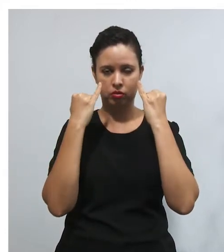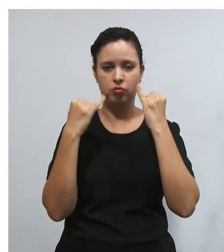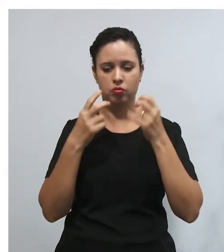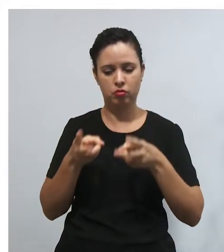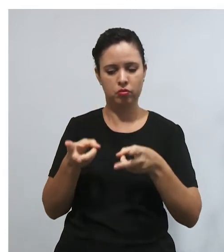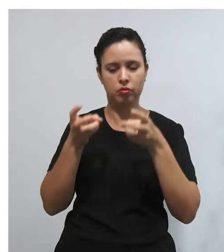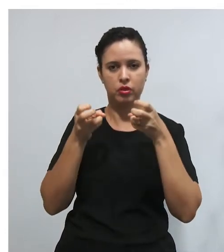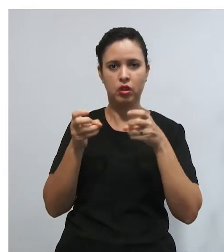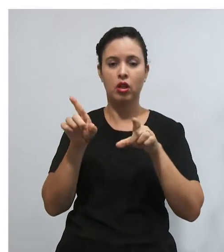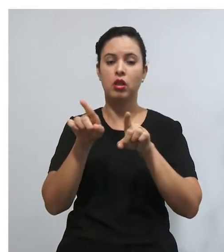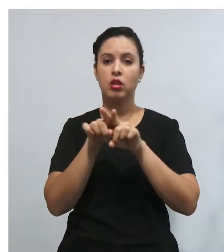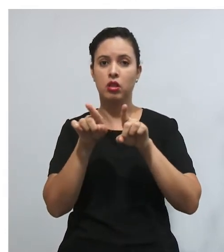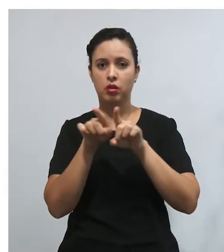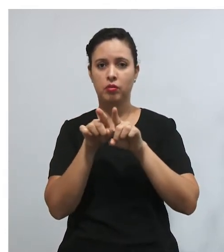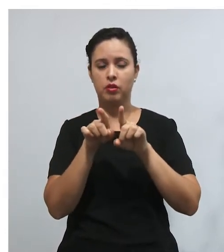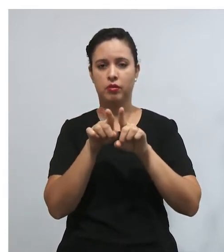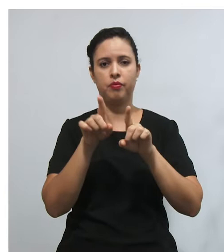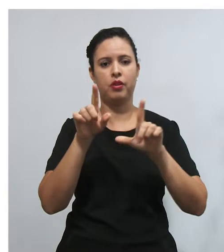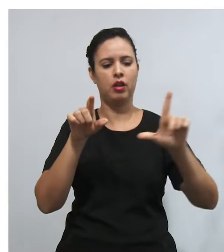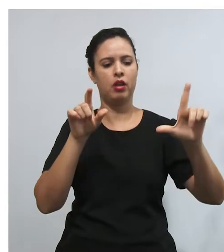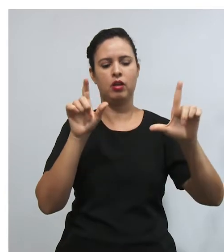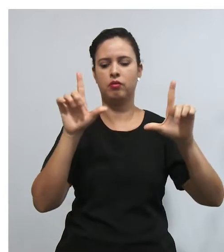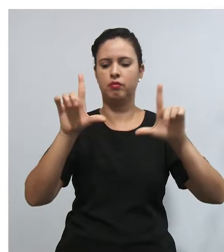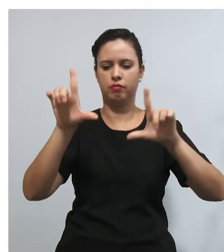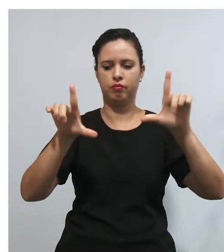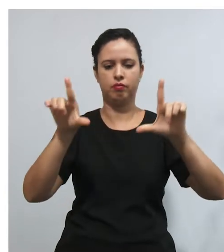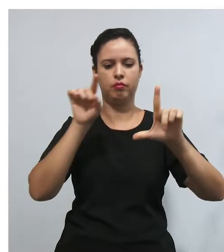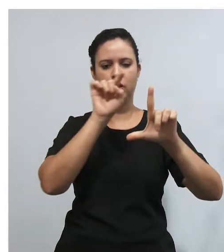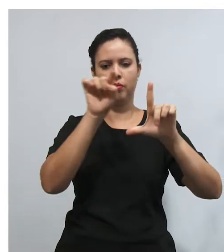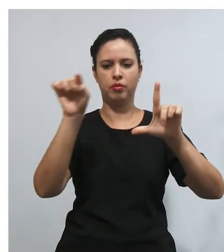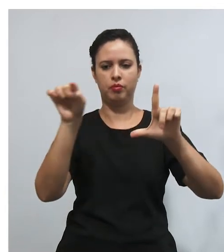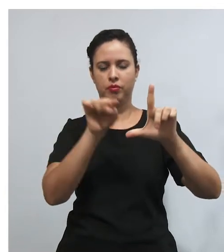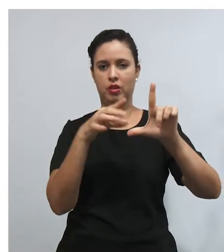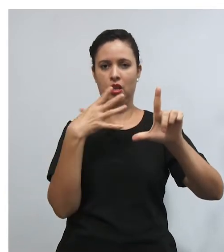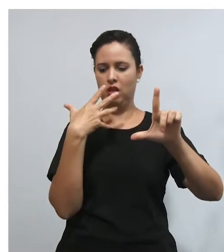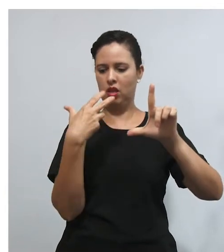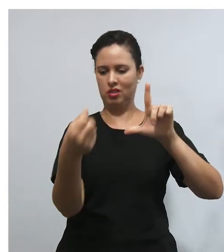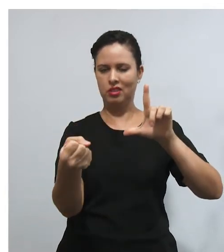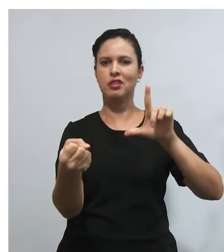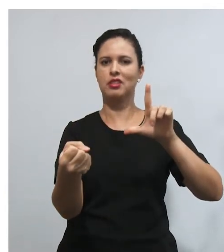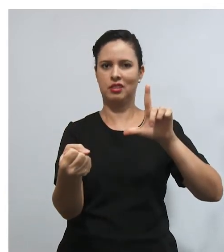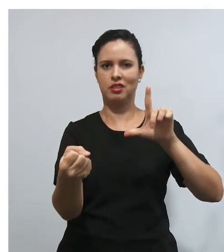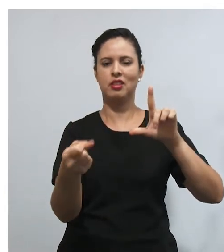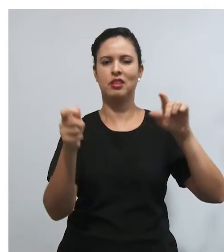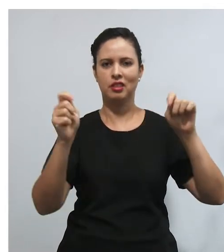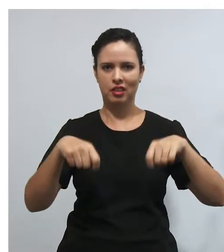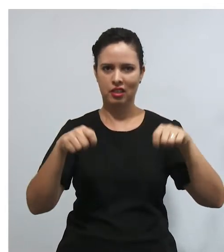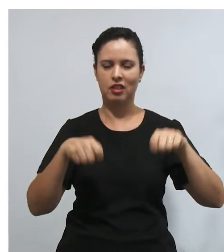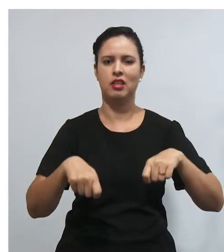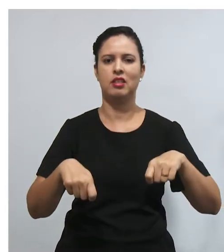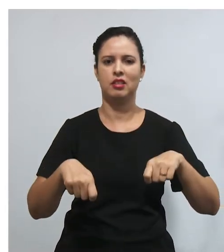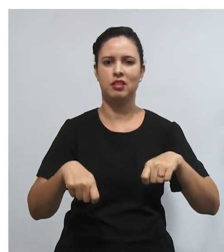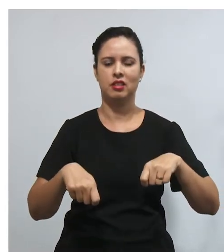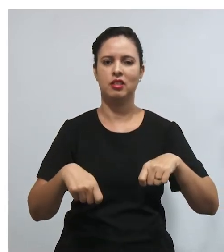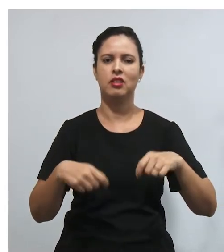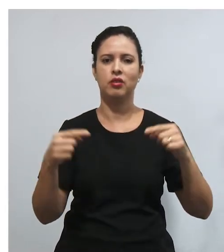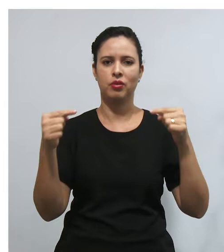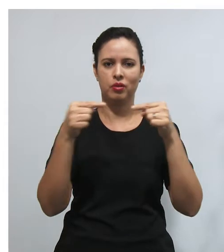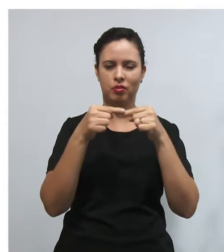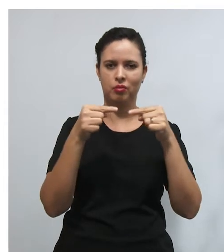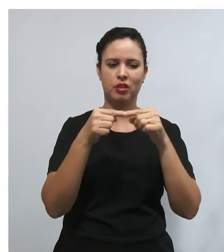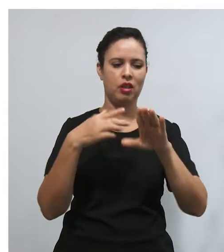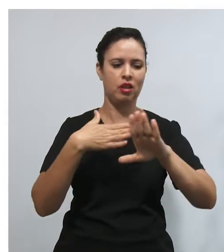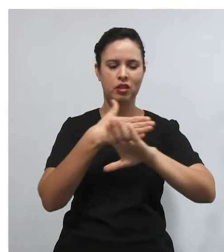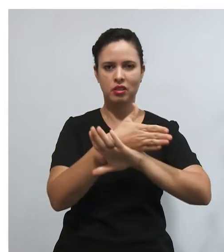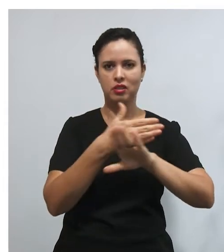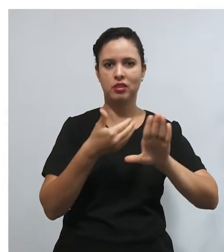usuário, como ele também recebe comandos através do toque. Então, ele também, quando for um monitor touchscreen, ele é um dispositivo de entrada